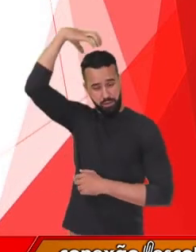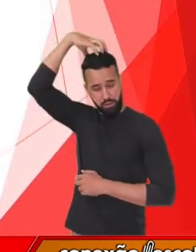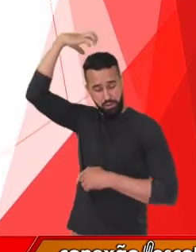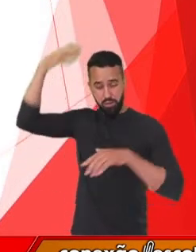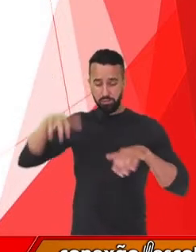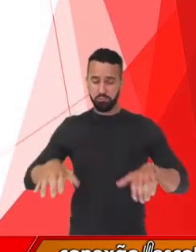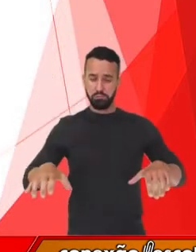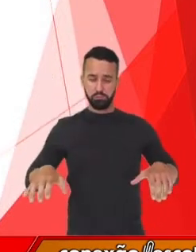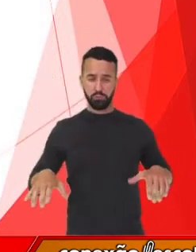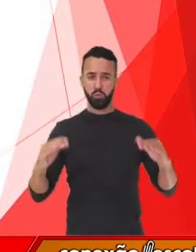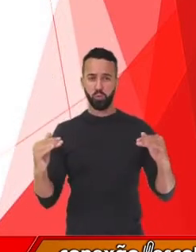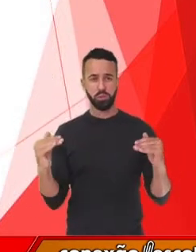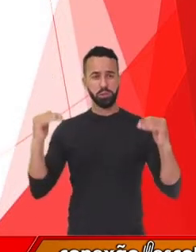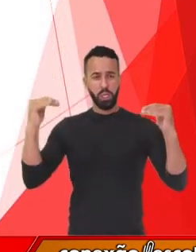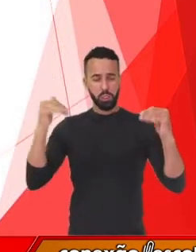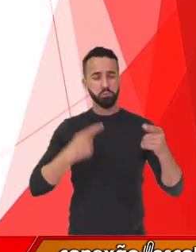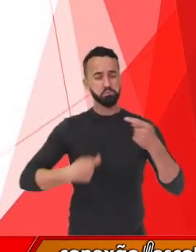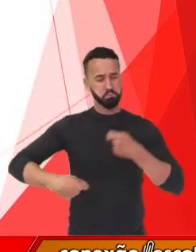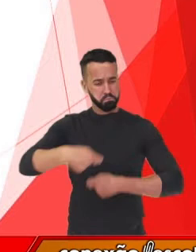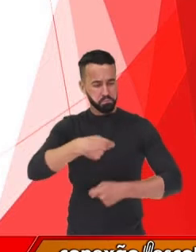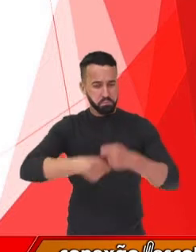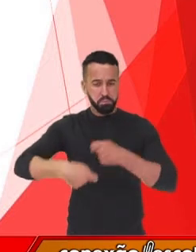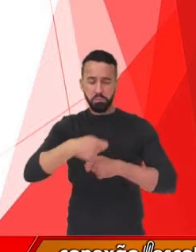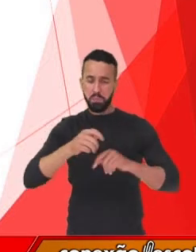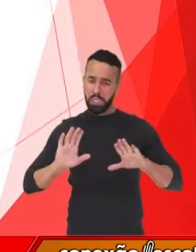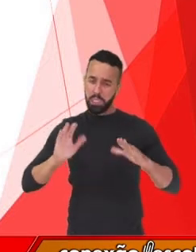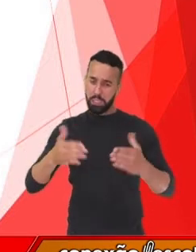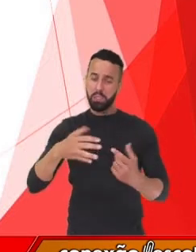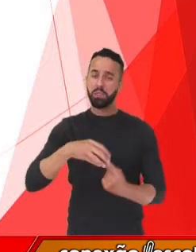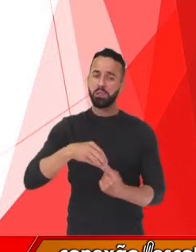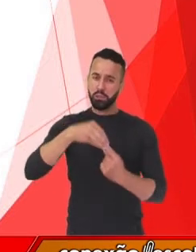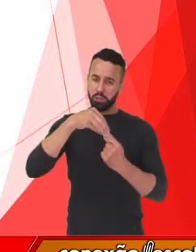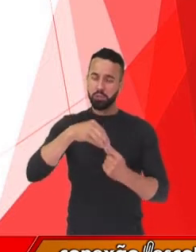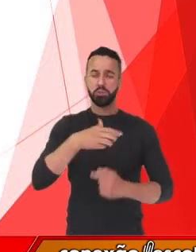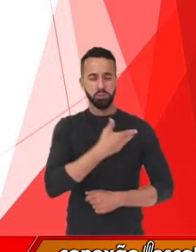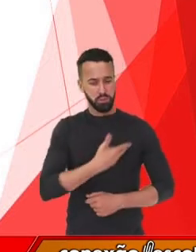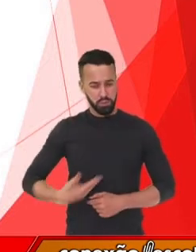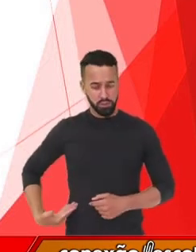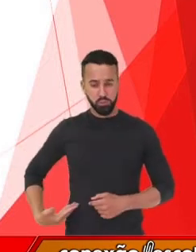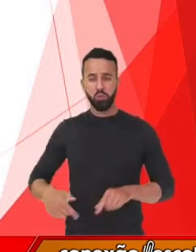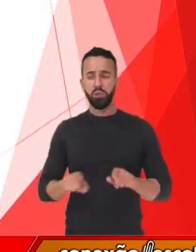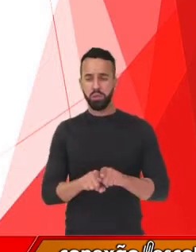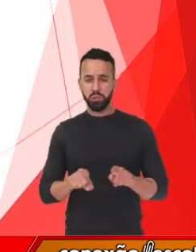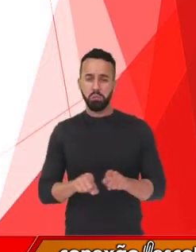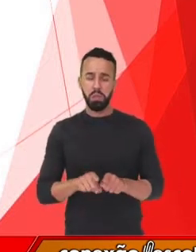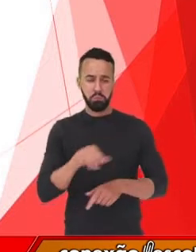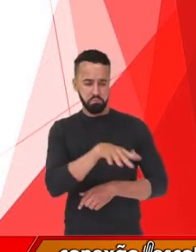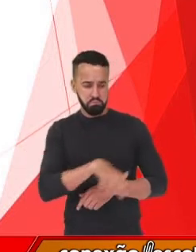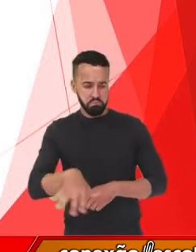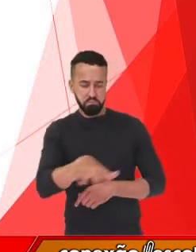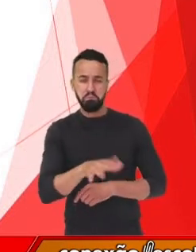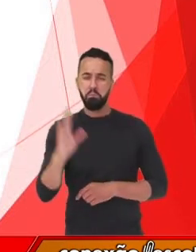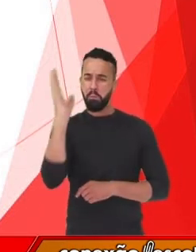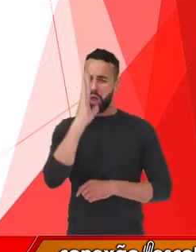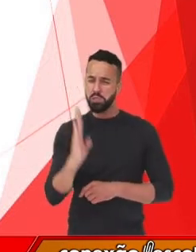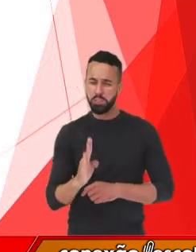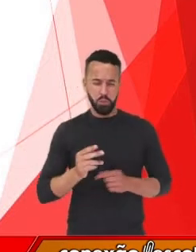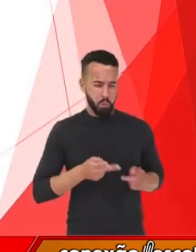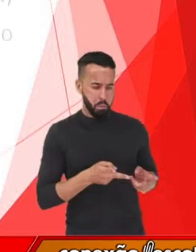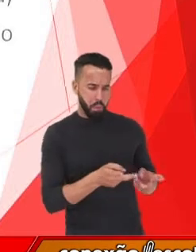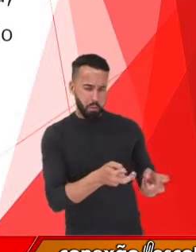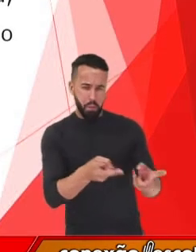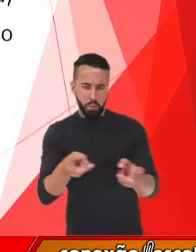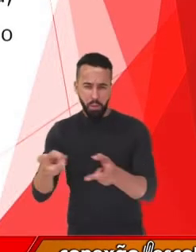essa autoridade do mercantilismo e a exploração que era exercida sobre o Brasil durante esse